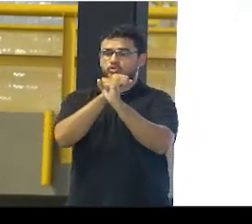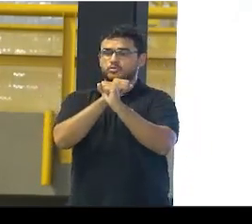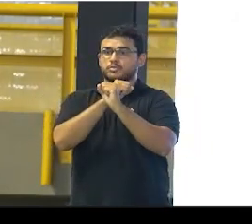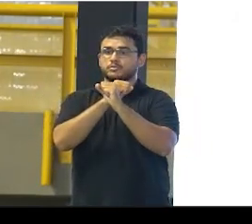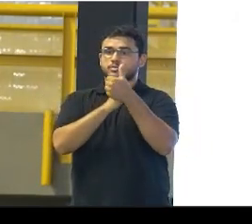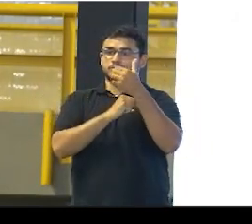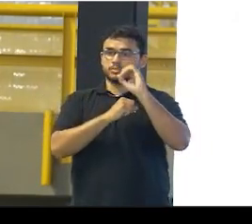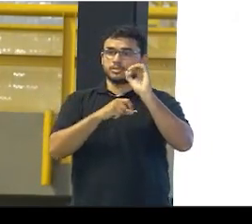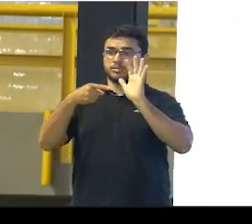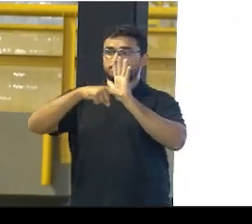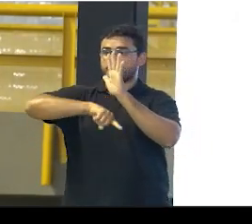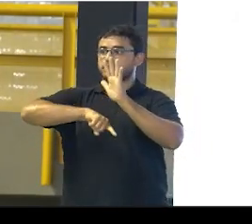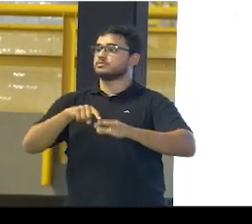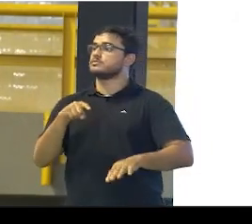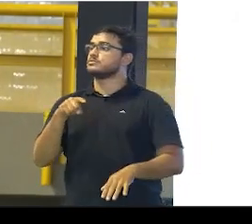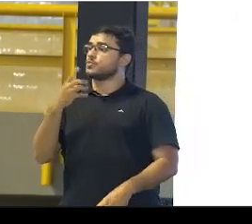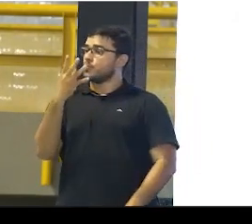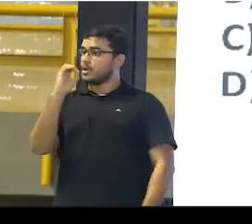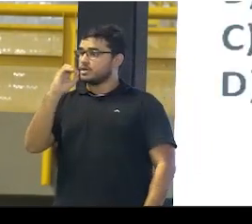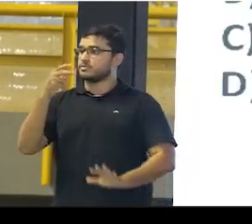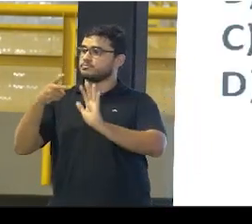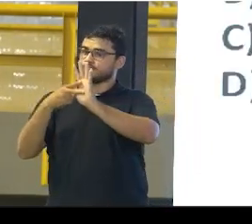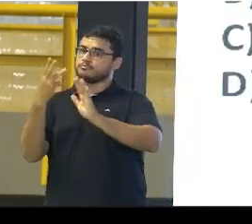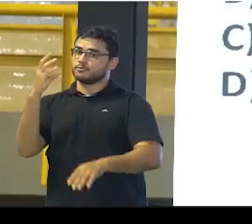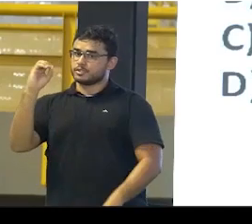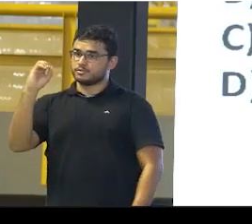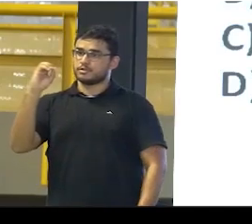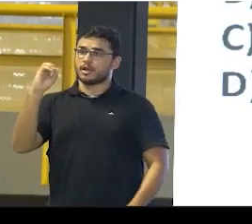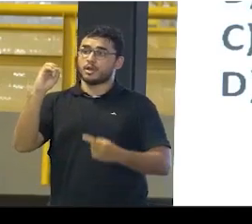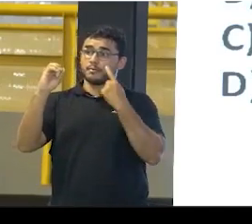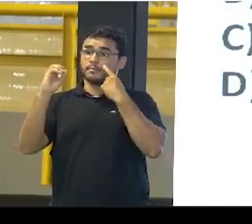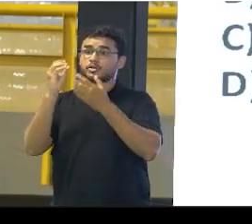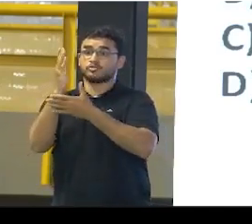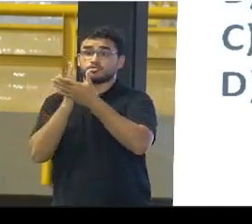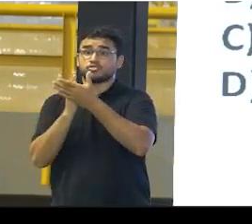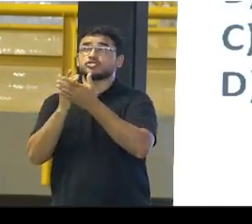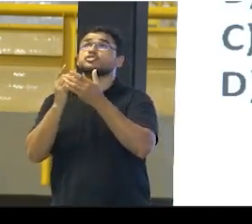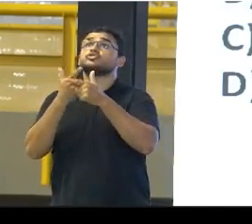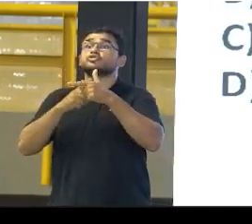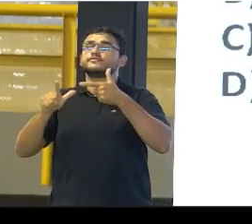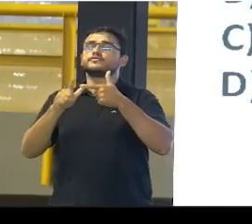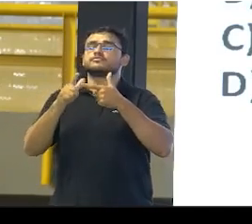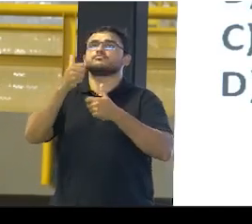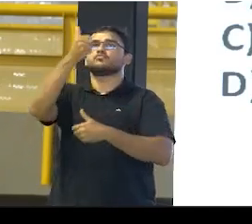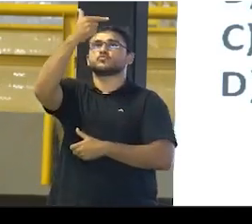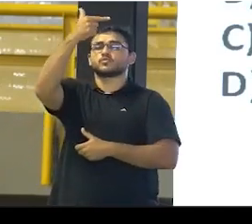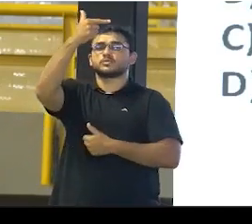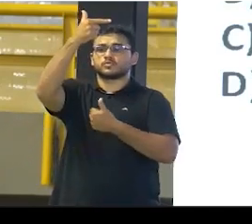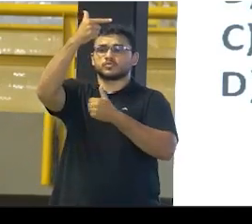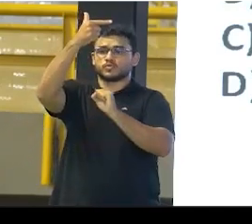ali cabe uma fileira de 40 cerâmicas. Só que eu vou colocar exatamente 40